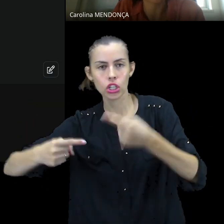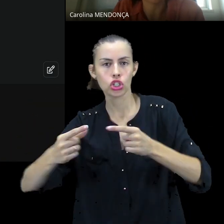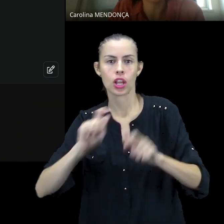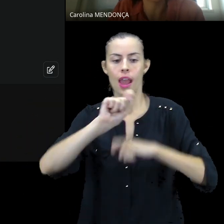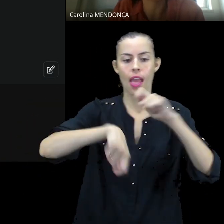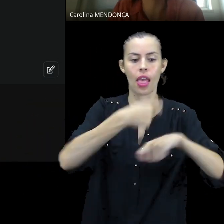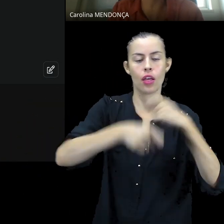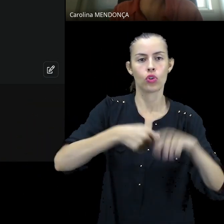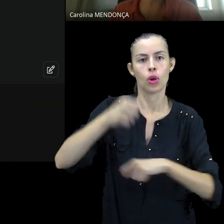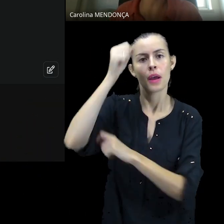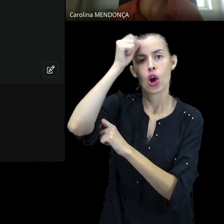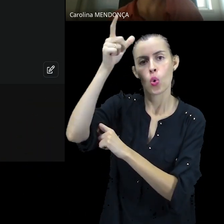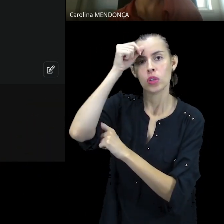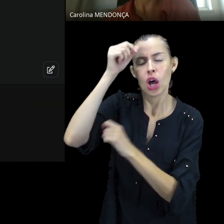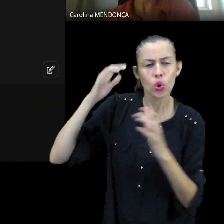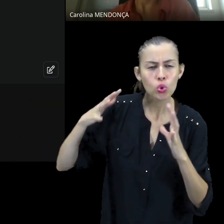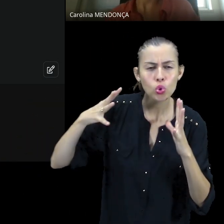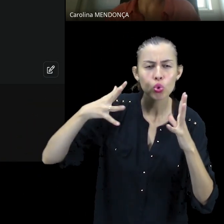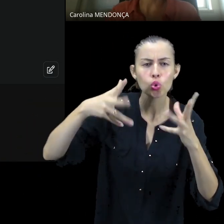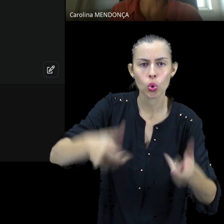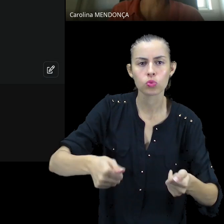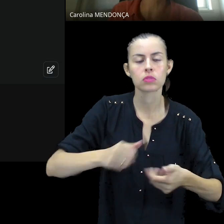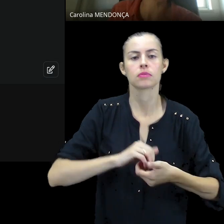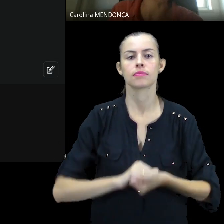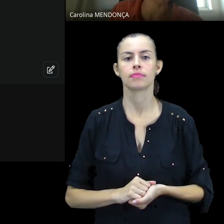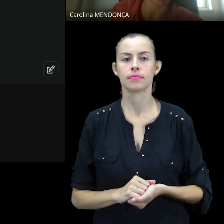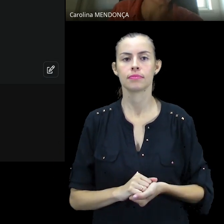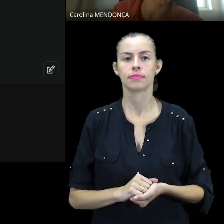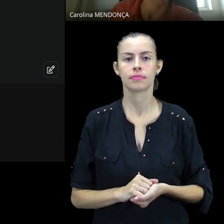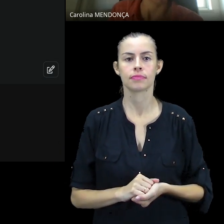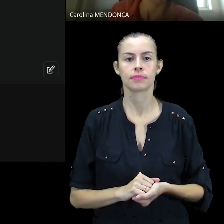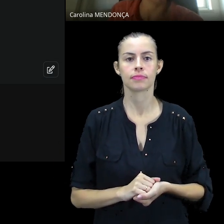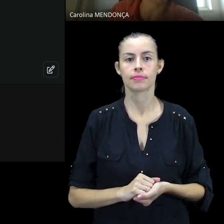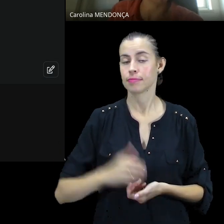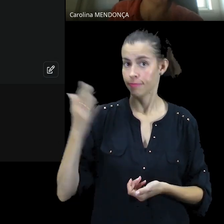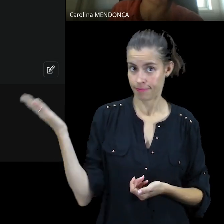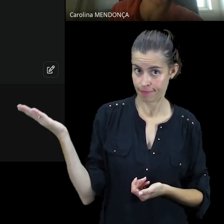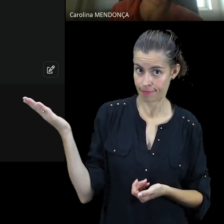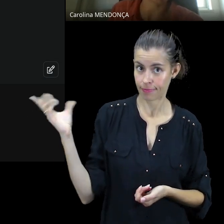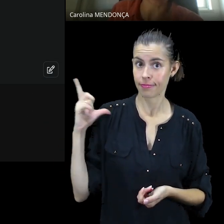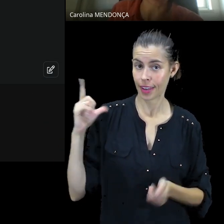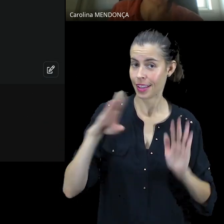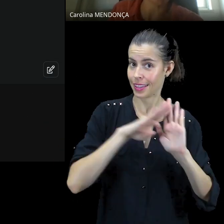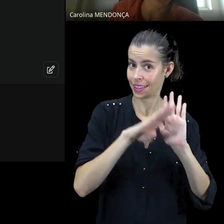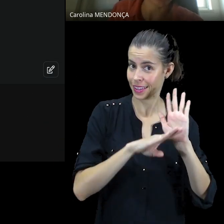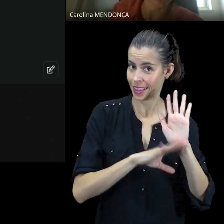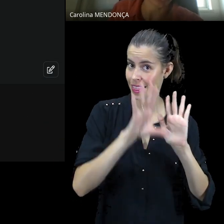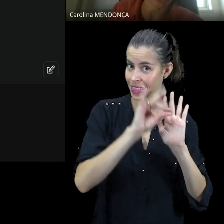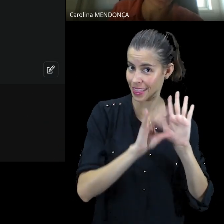organização social, política, econômica, cultural, em níveis regionais, nacionais e planetários. E, assim, ou seja,